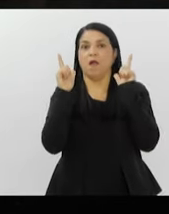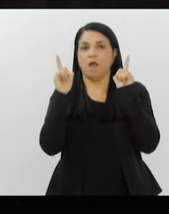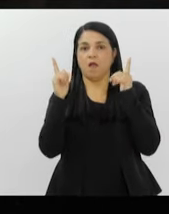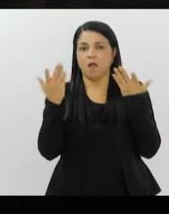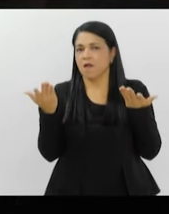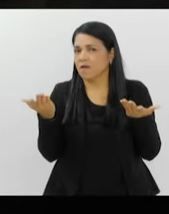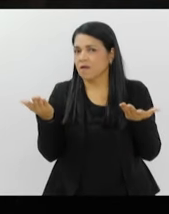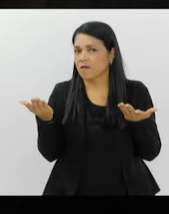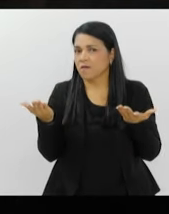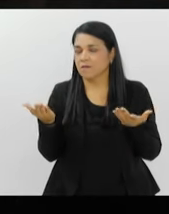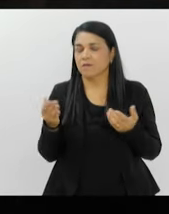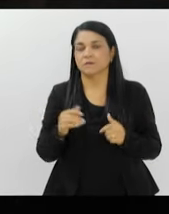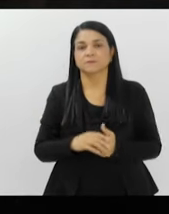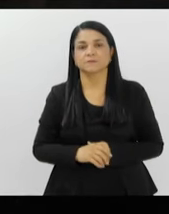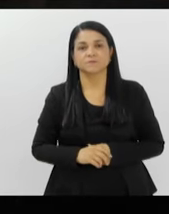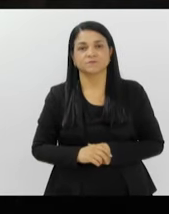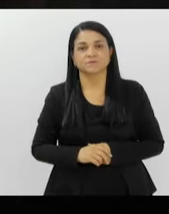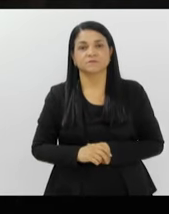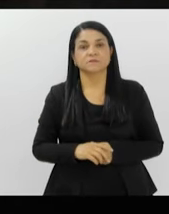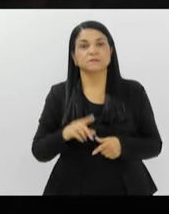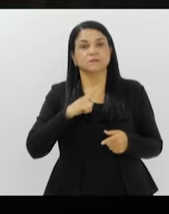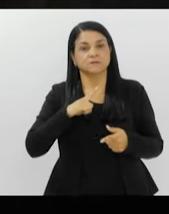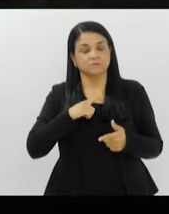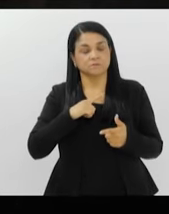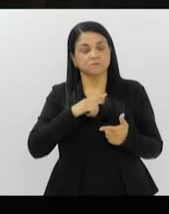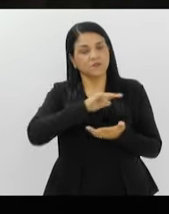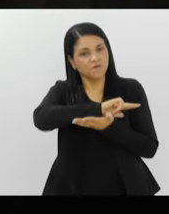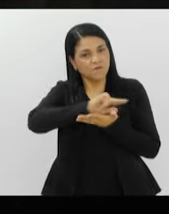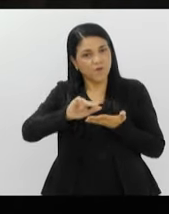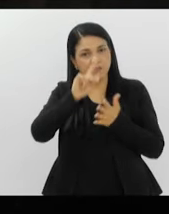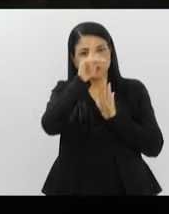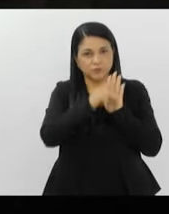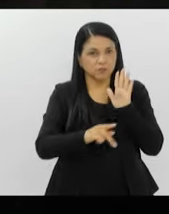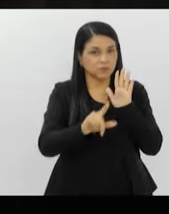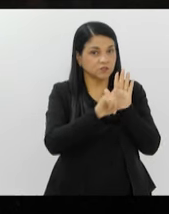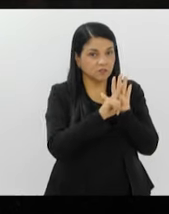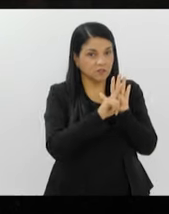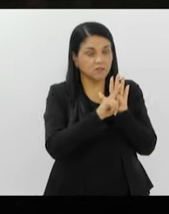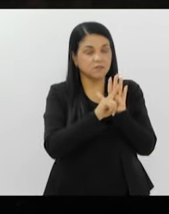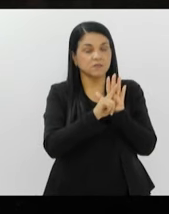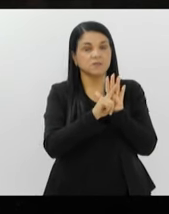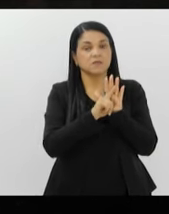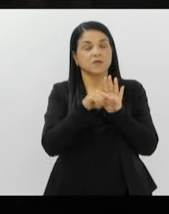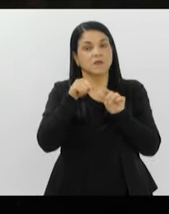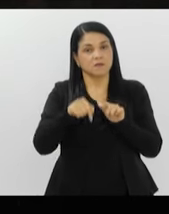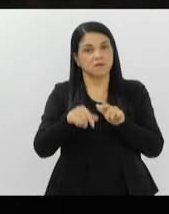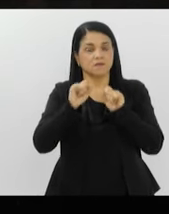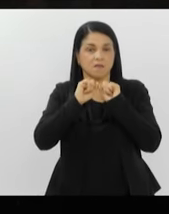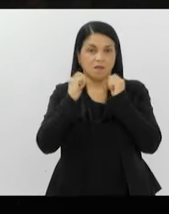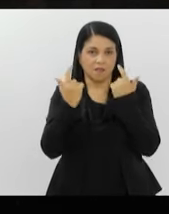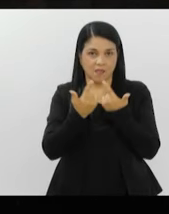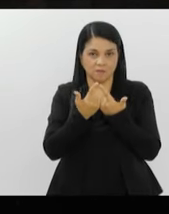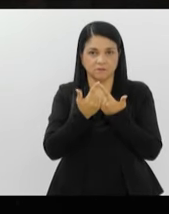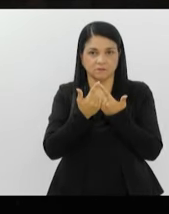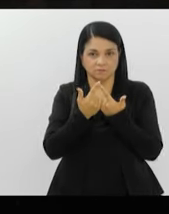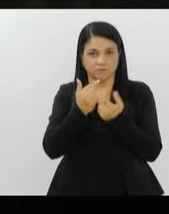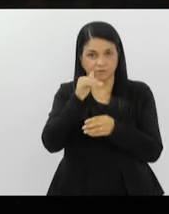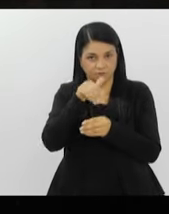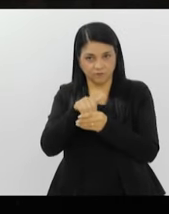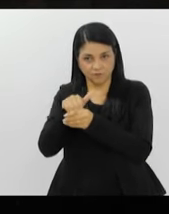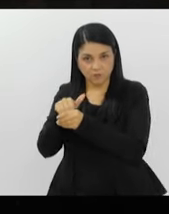acordou mas também tem uma série de projetos de lei tramitando na casa